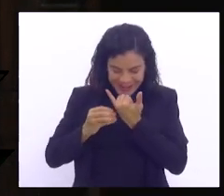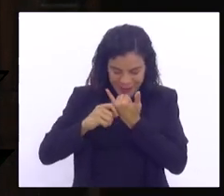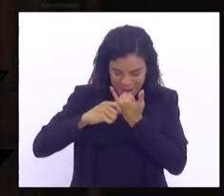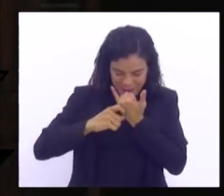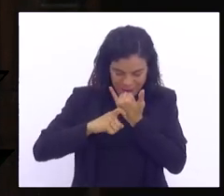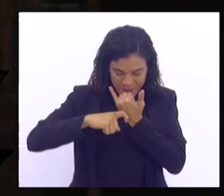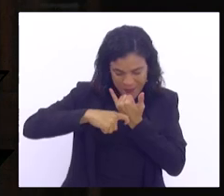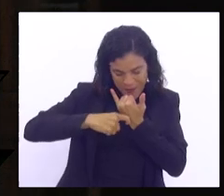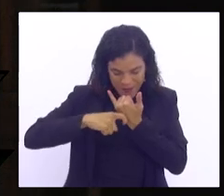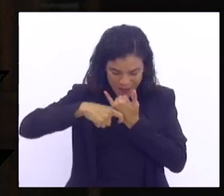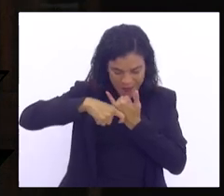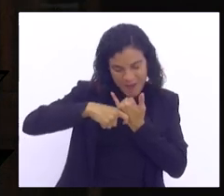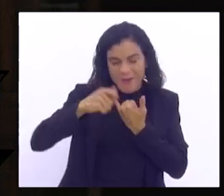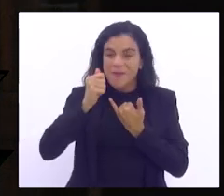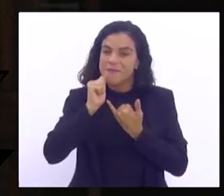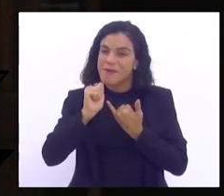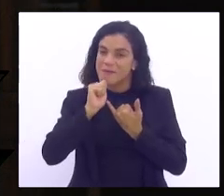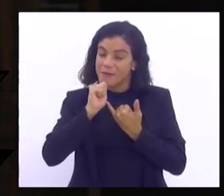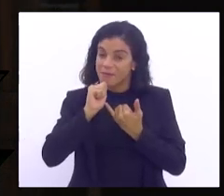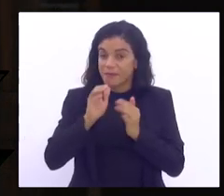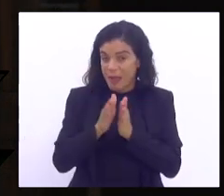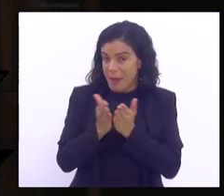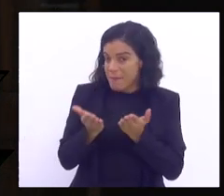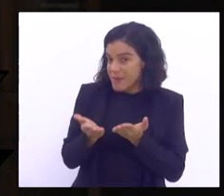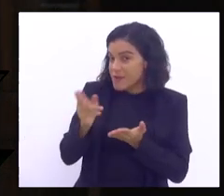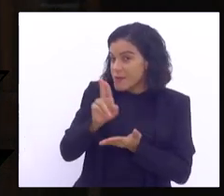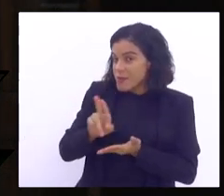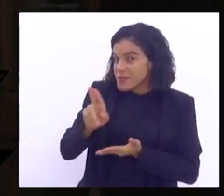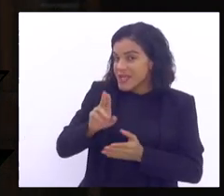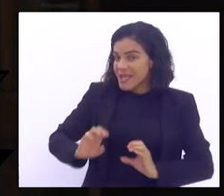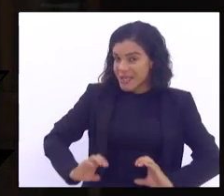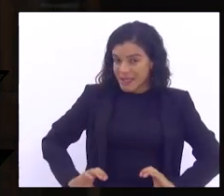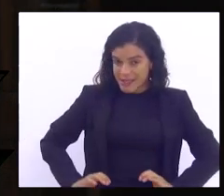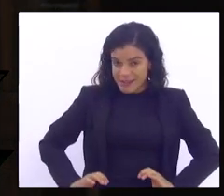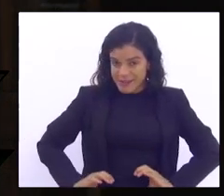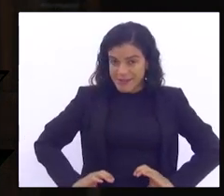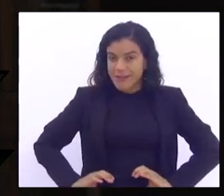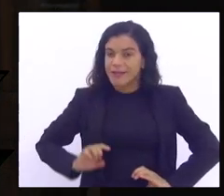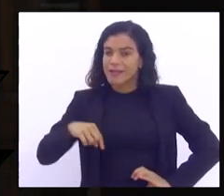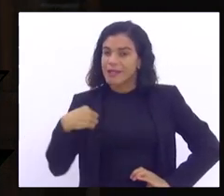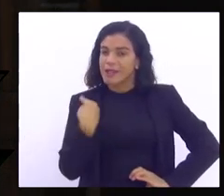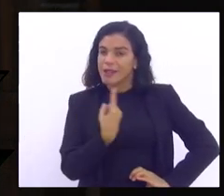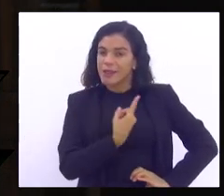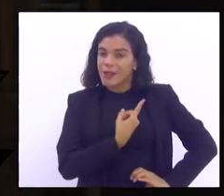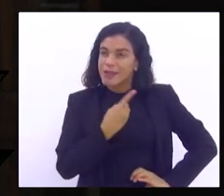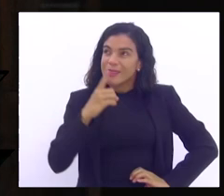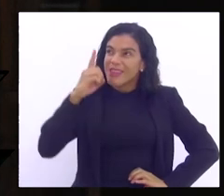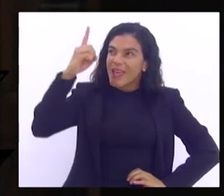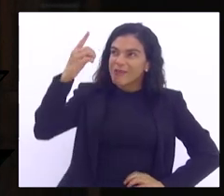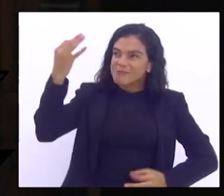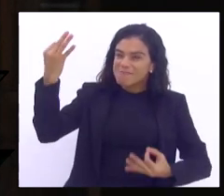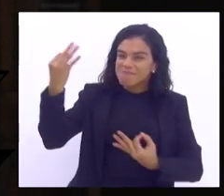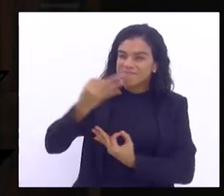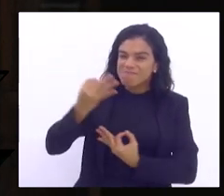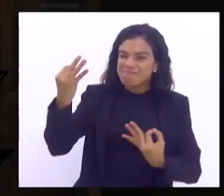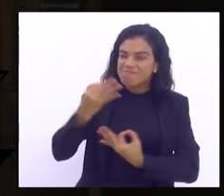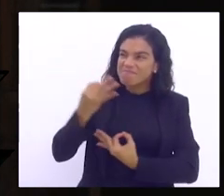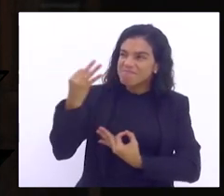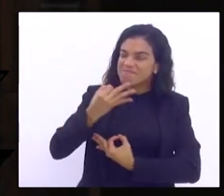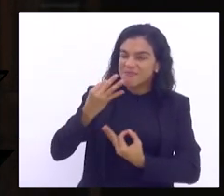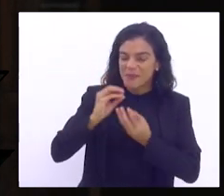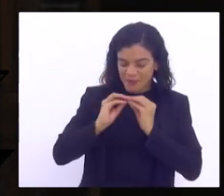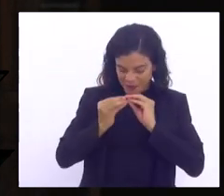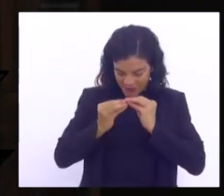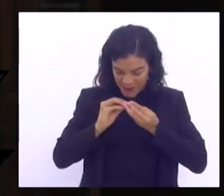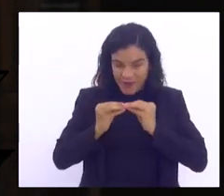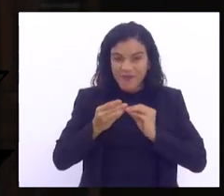mãe. Porque a Bíblia usa muito essa palavra, os rins, para mostrar que todo o nosso Deus nos formou totalmente. Como hoje nós